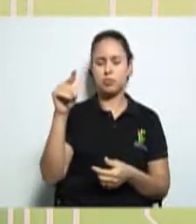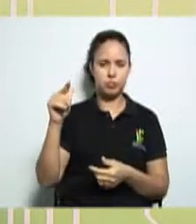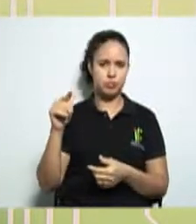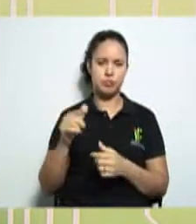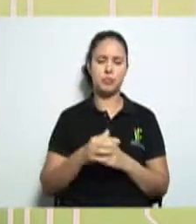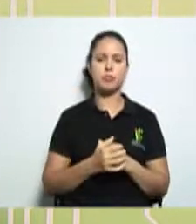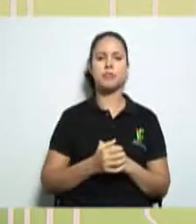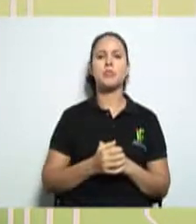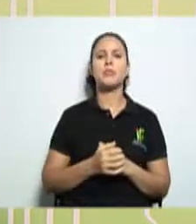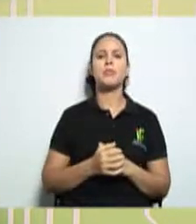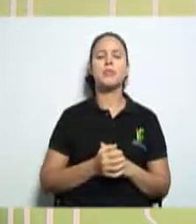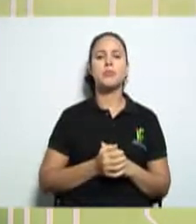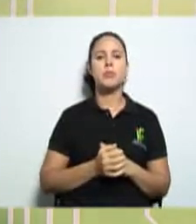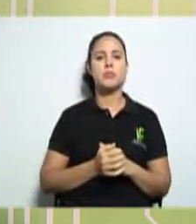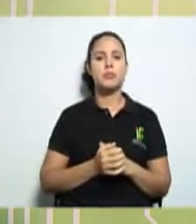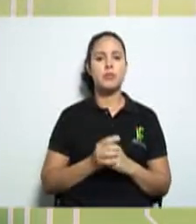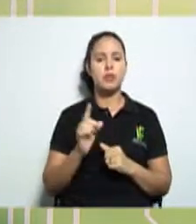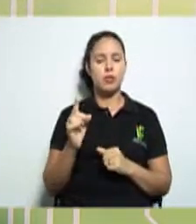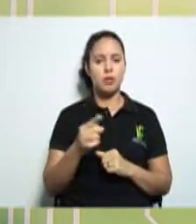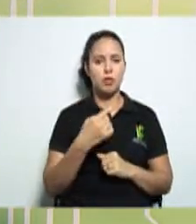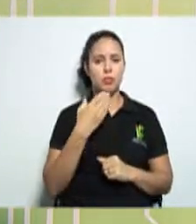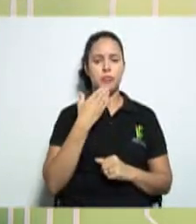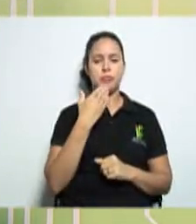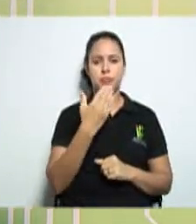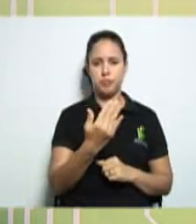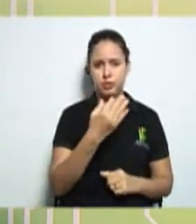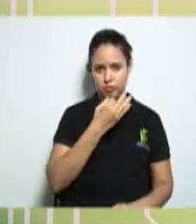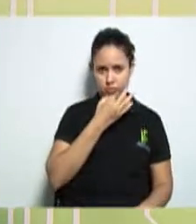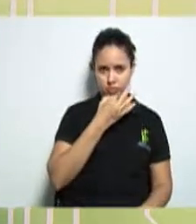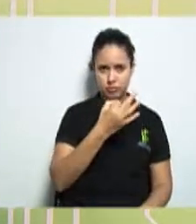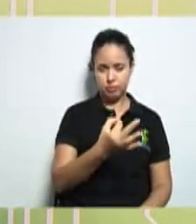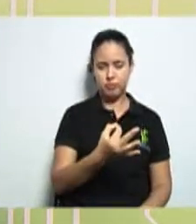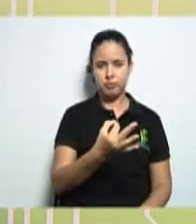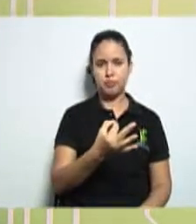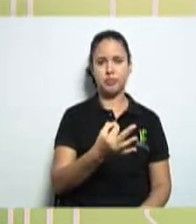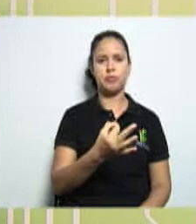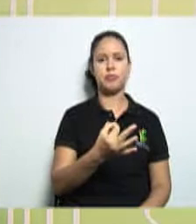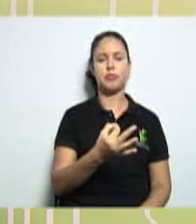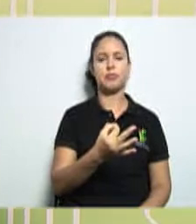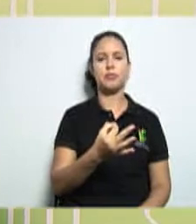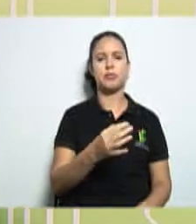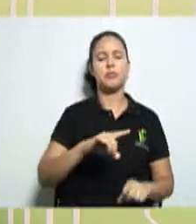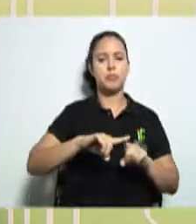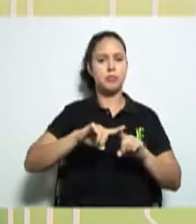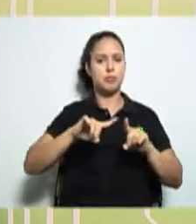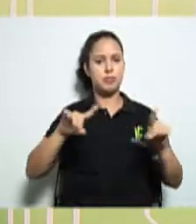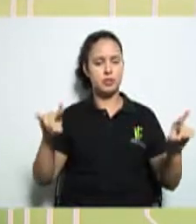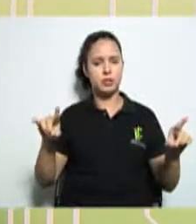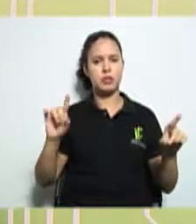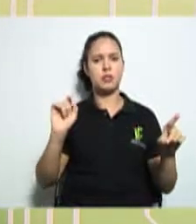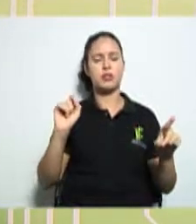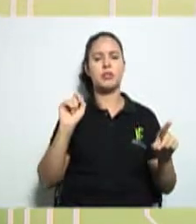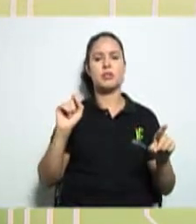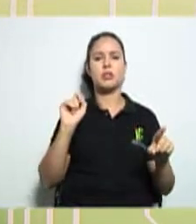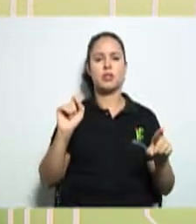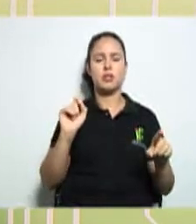Mas nós estamos pedindo a opinião de vocês, mas nós temos uma proposta aí, qual que